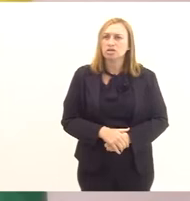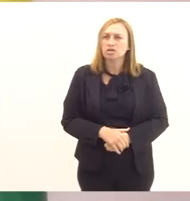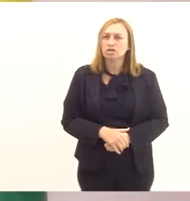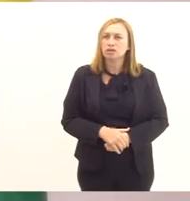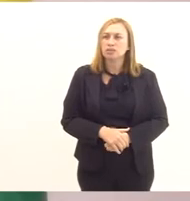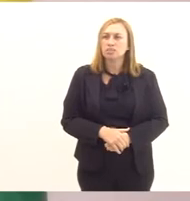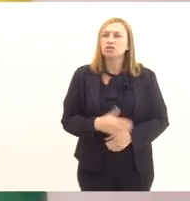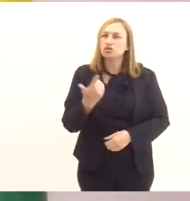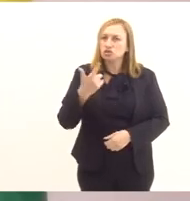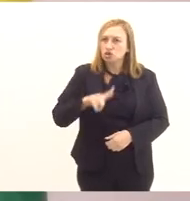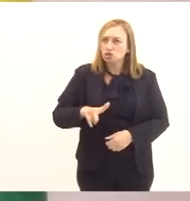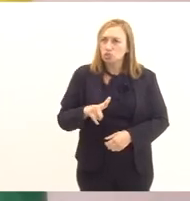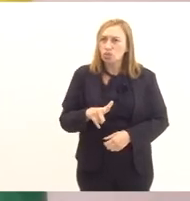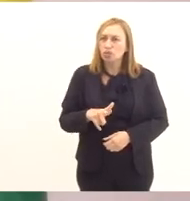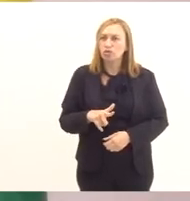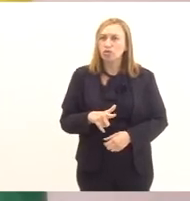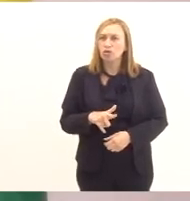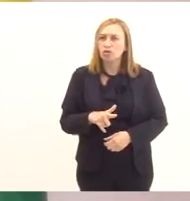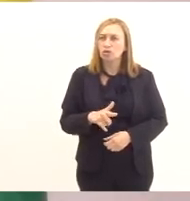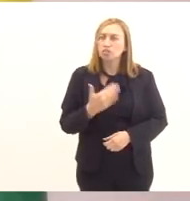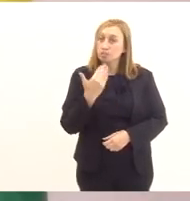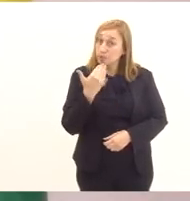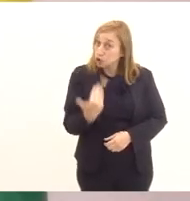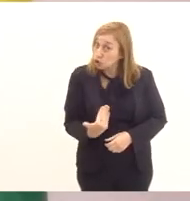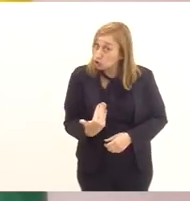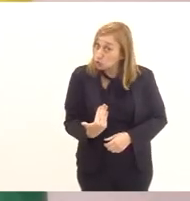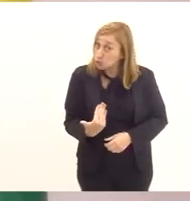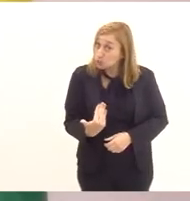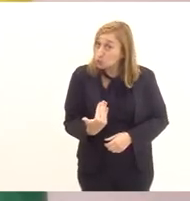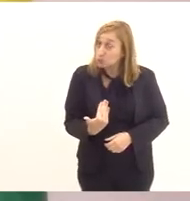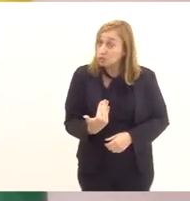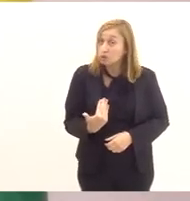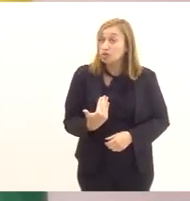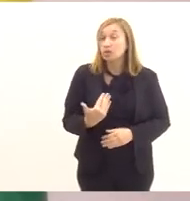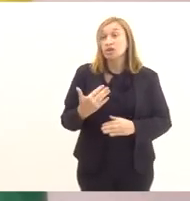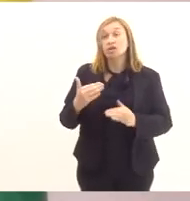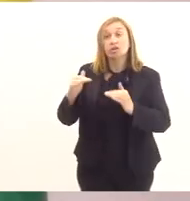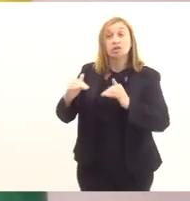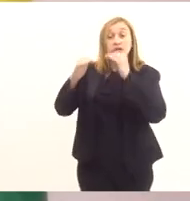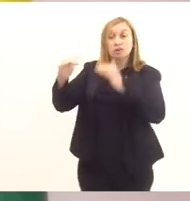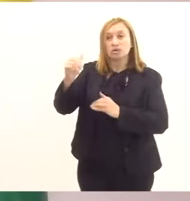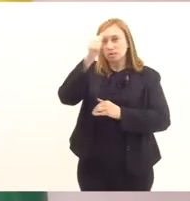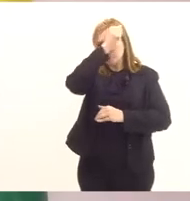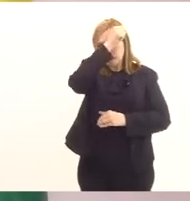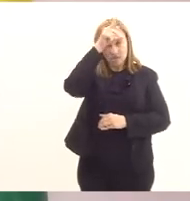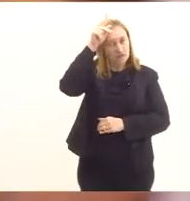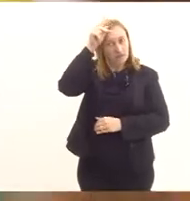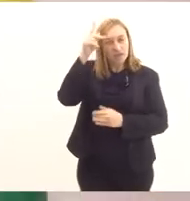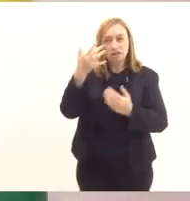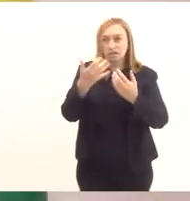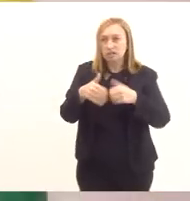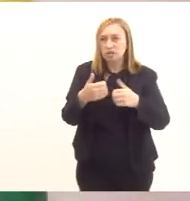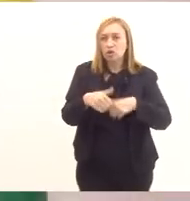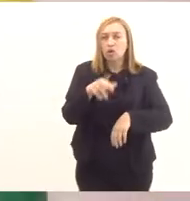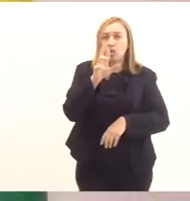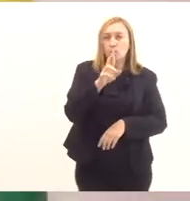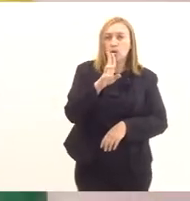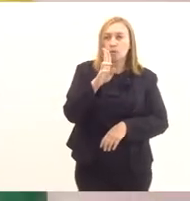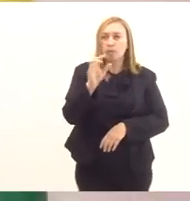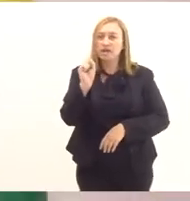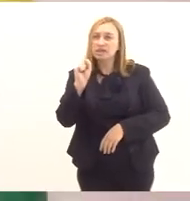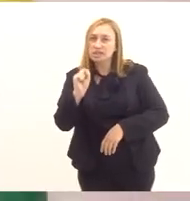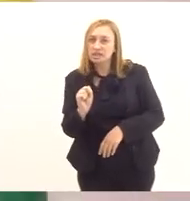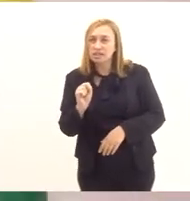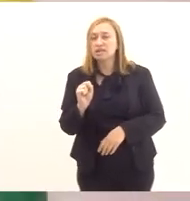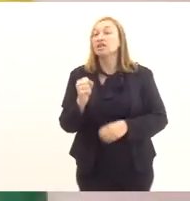feito mais uma vez um apelo ao digne-se o meu Prefeito Rubens bomtempo para que